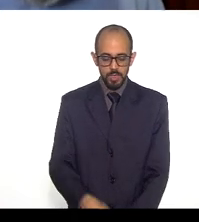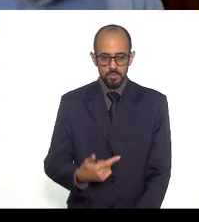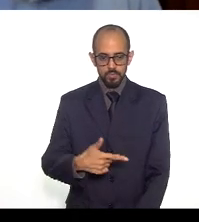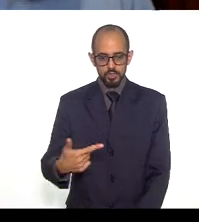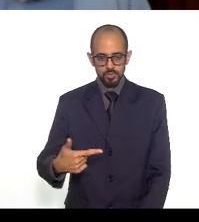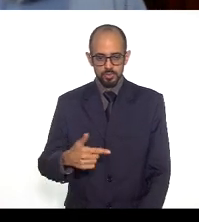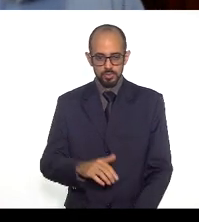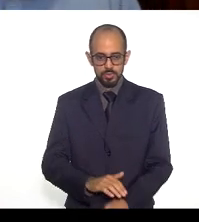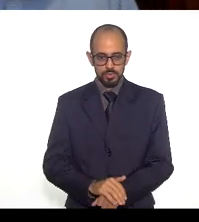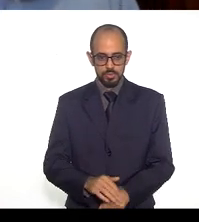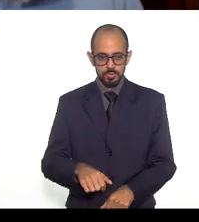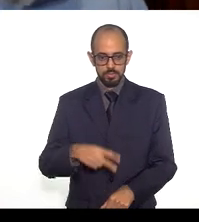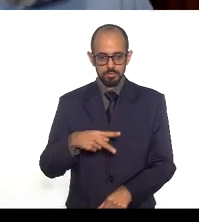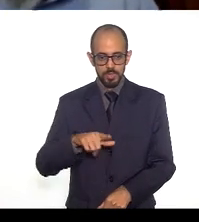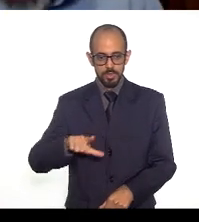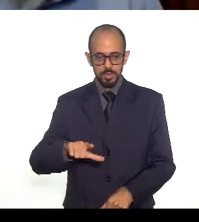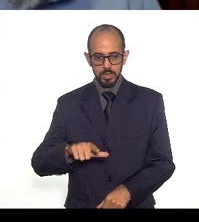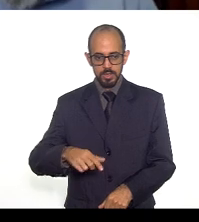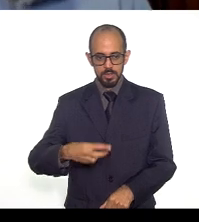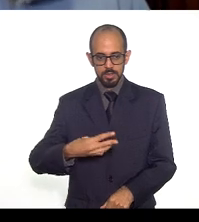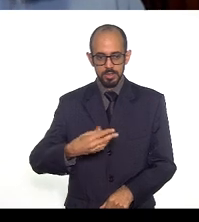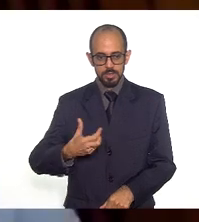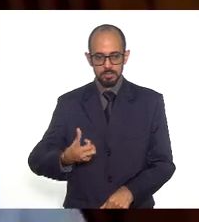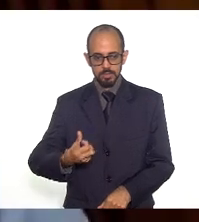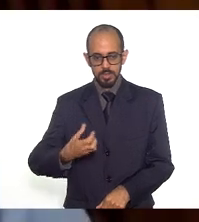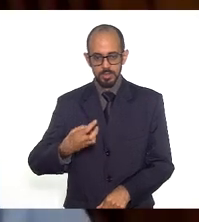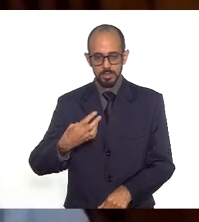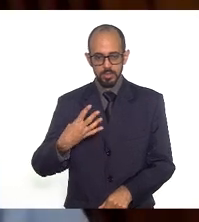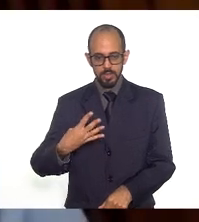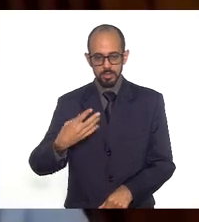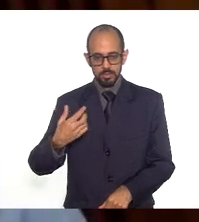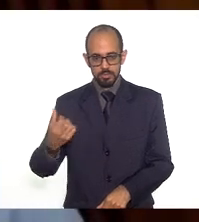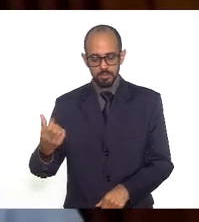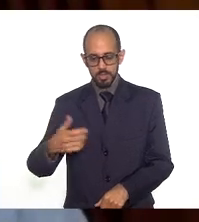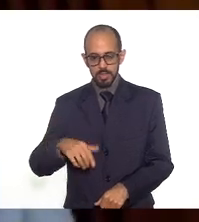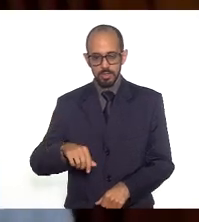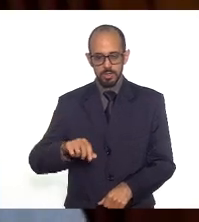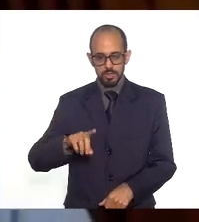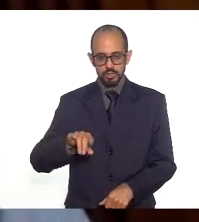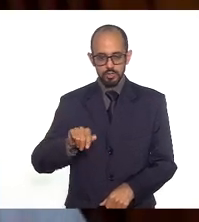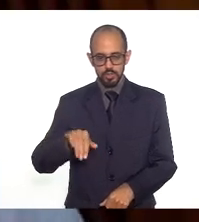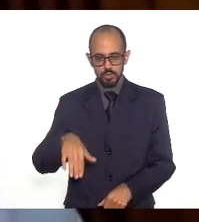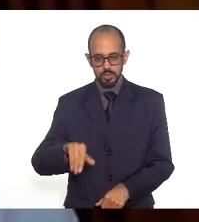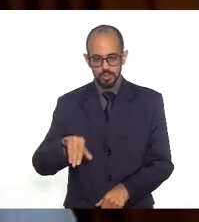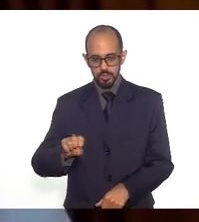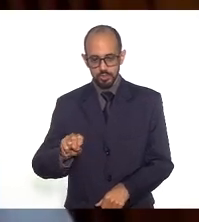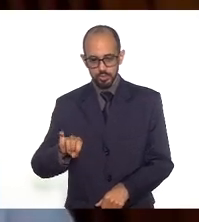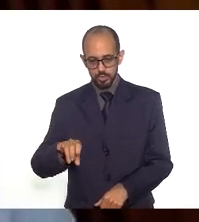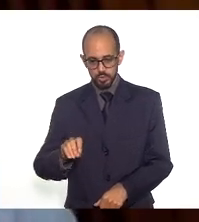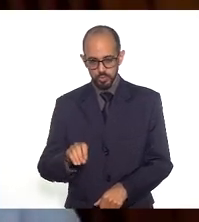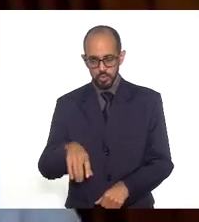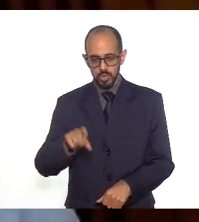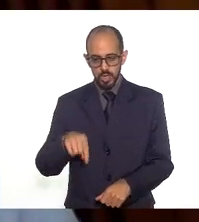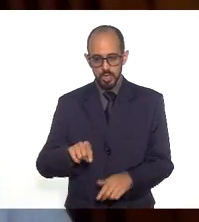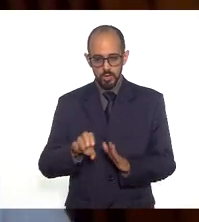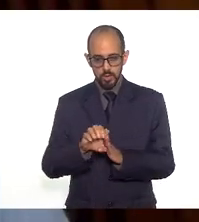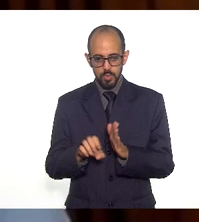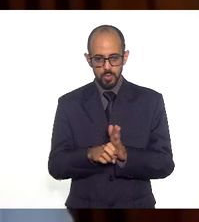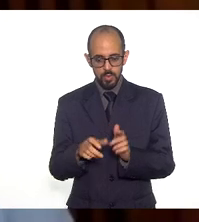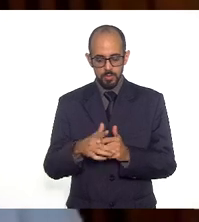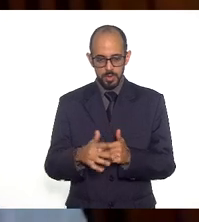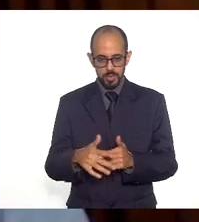22. Projeto de lei 3646, de 2021, deputado Dionísio Lins, parecer pela constitucionalidade com emendas, concluindo com